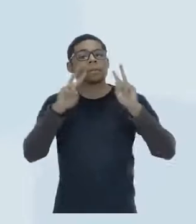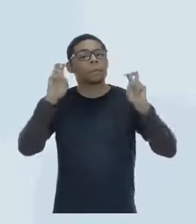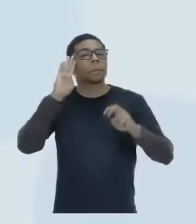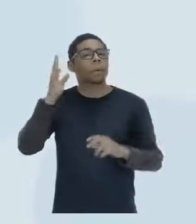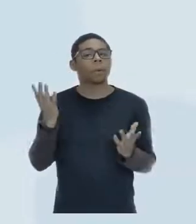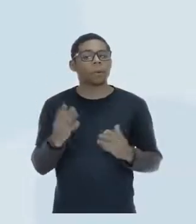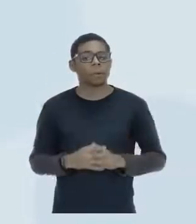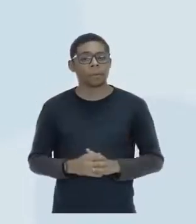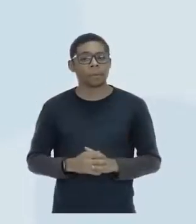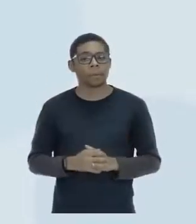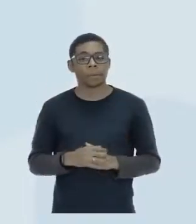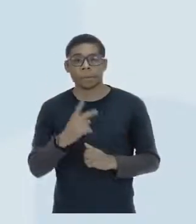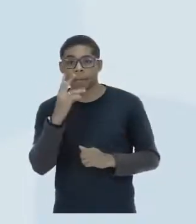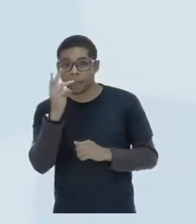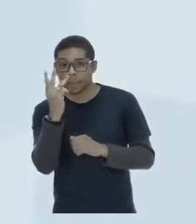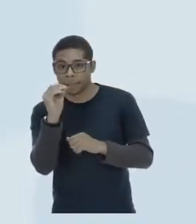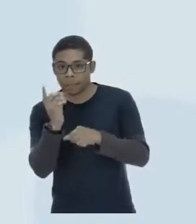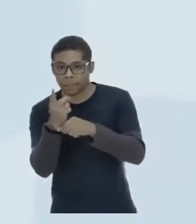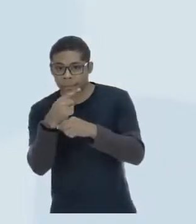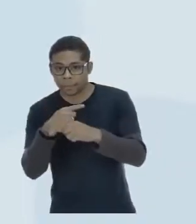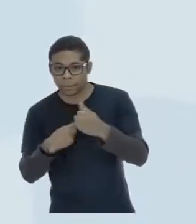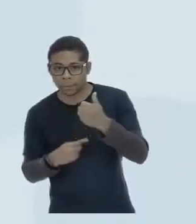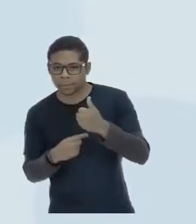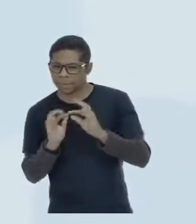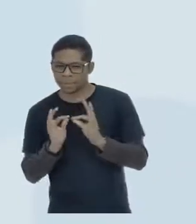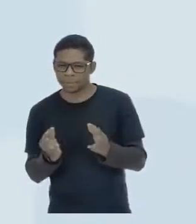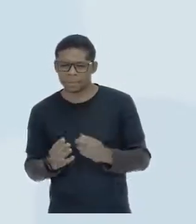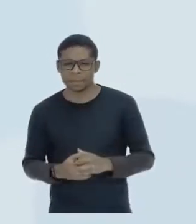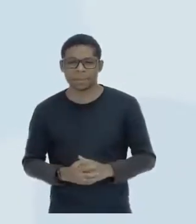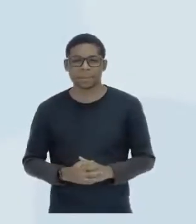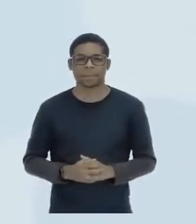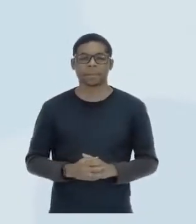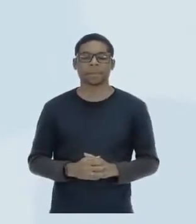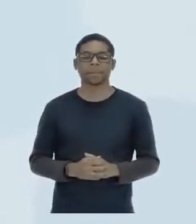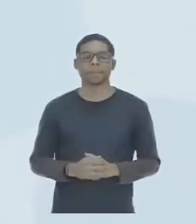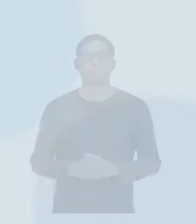voltamos. 1 minuto não, 30 segundinhos. É muito simples, eu acho. Já voltamos.